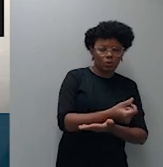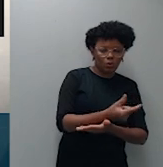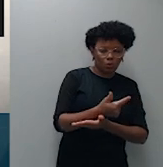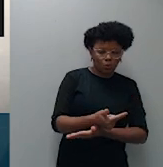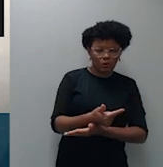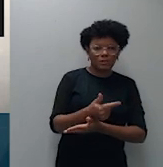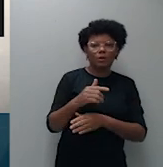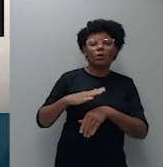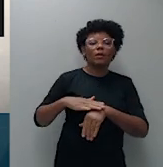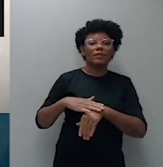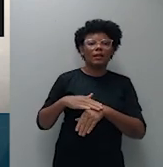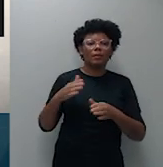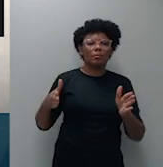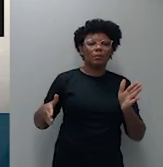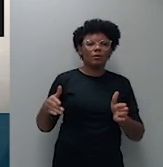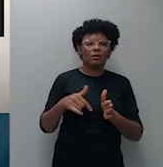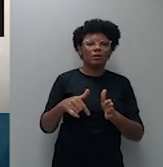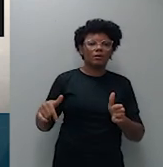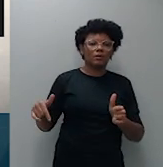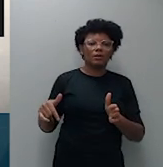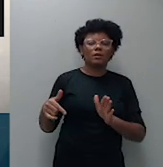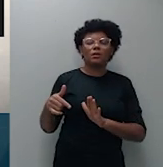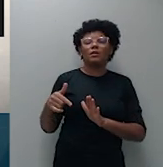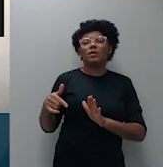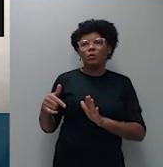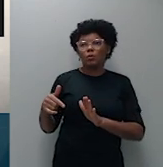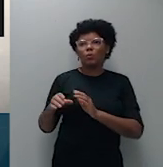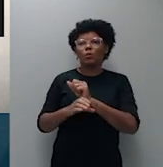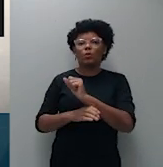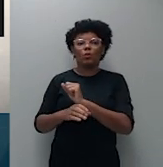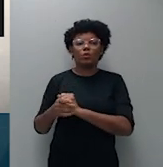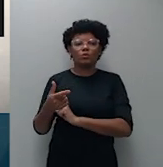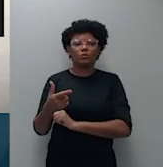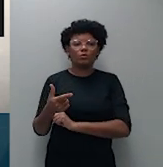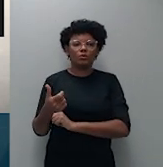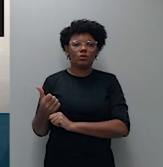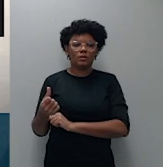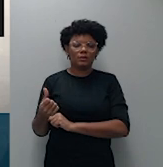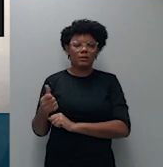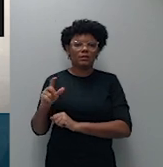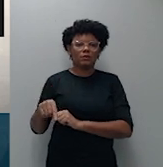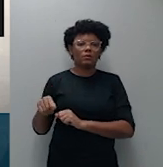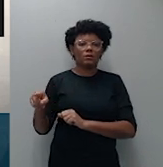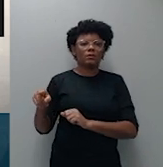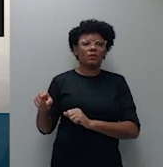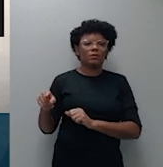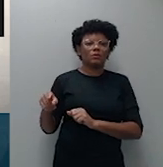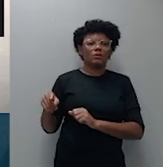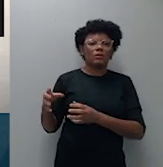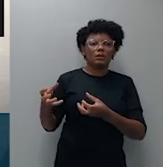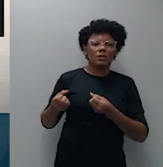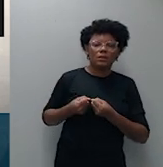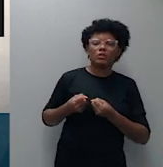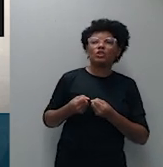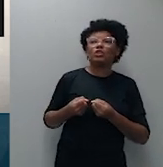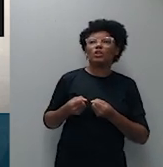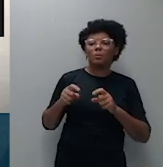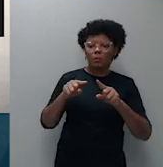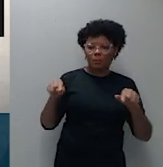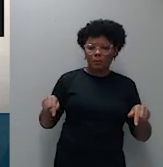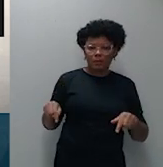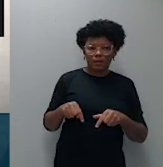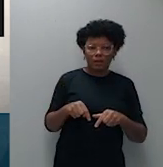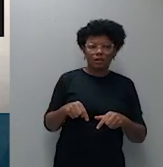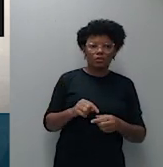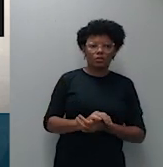de 2002 incide o prazo previsto no código de 1620 Amarelo alegação de aquisição de propriedade